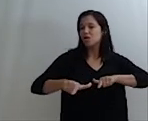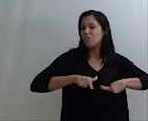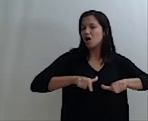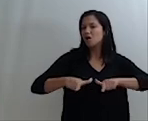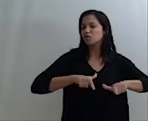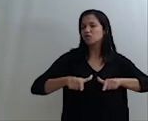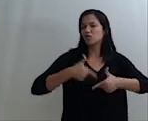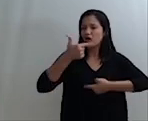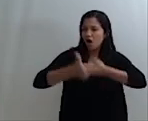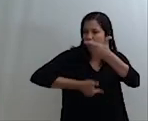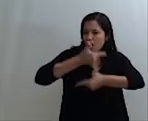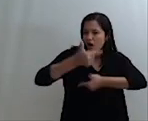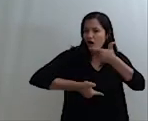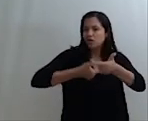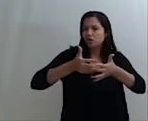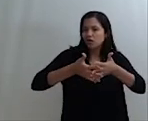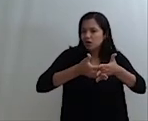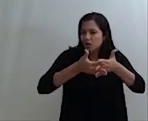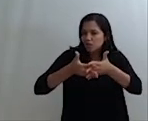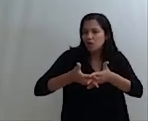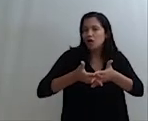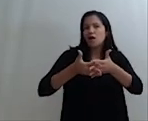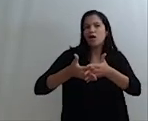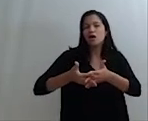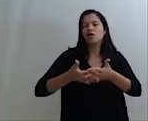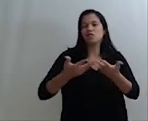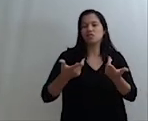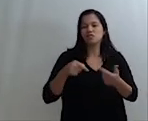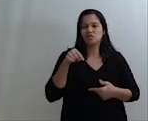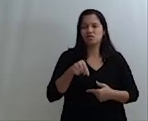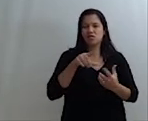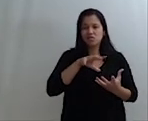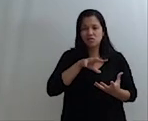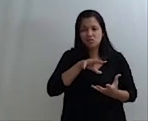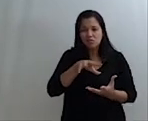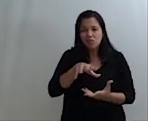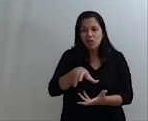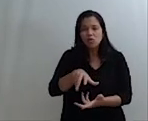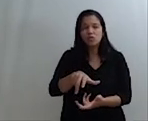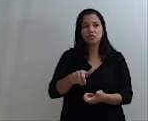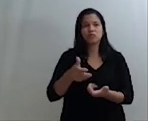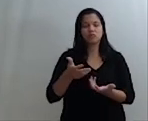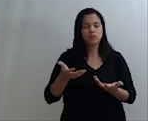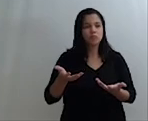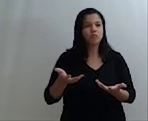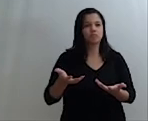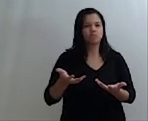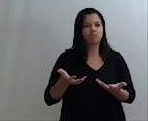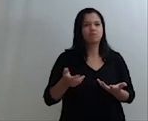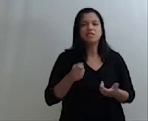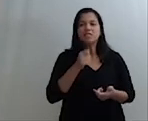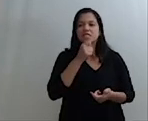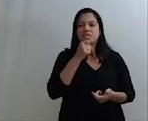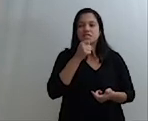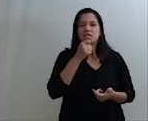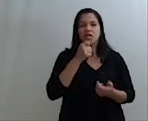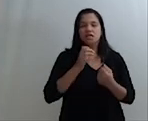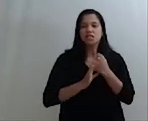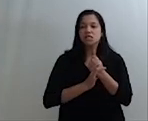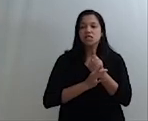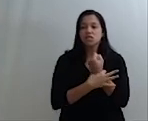na luta pela sobrevivência nesse mundo tão tão assim sem segurança eu